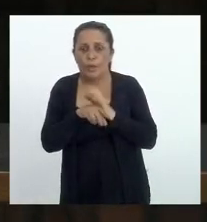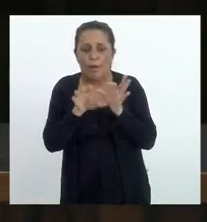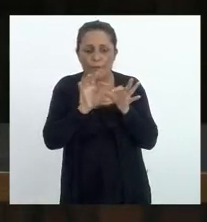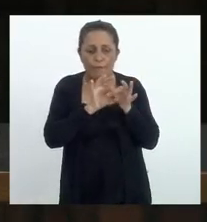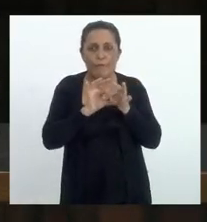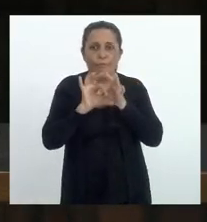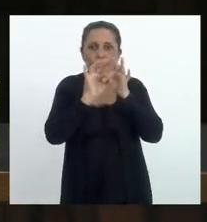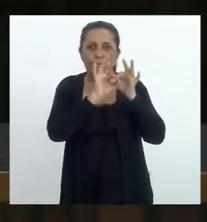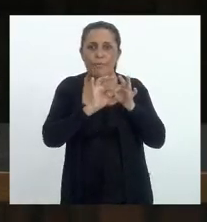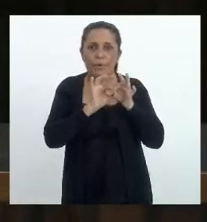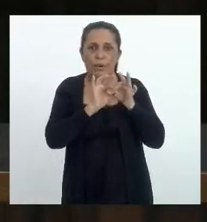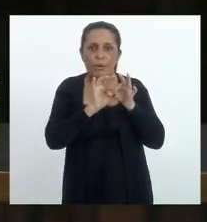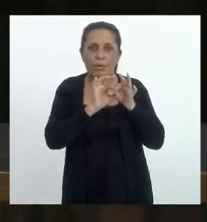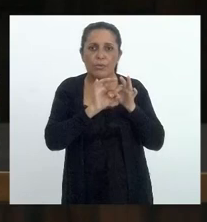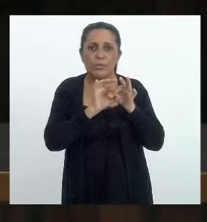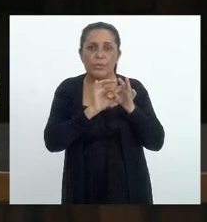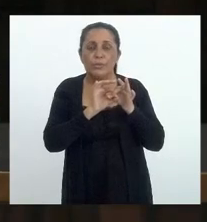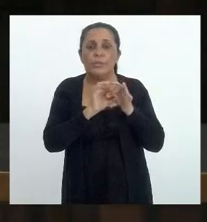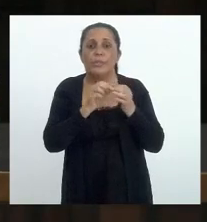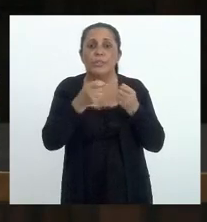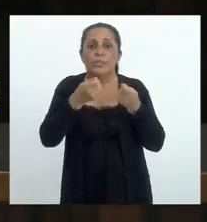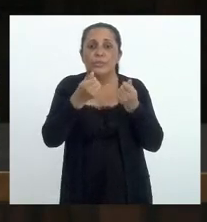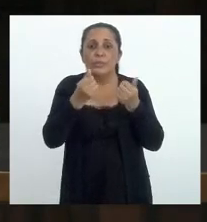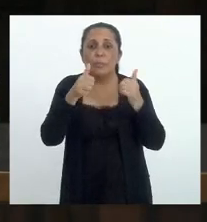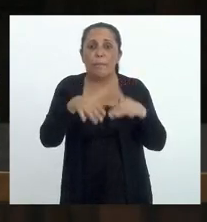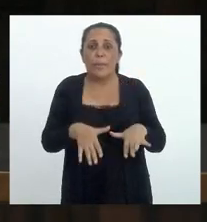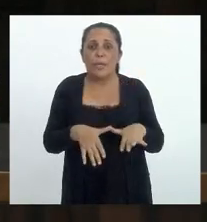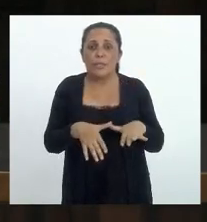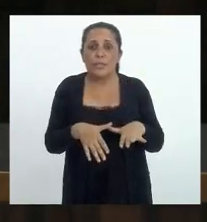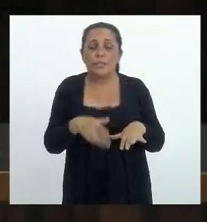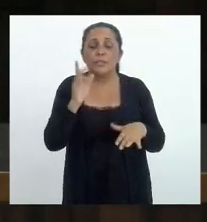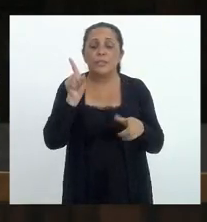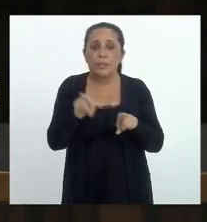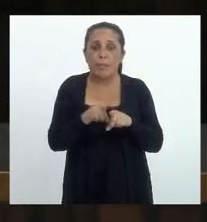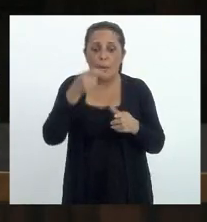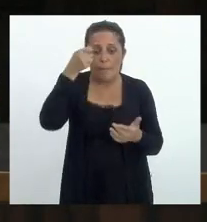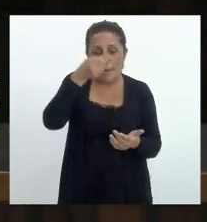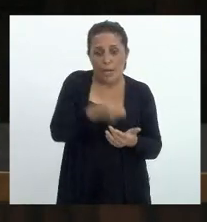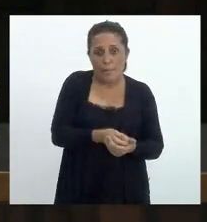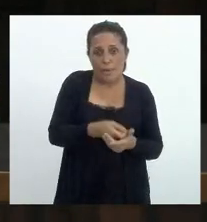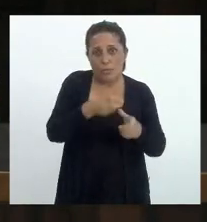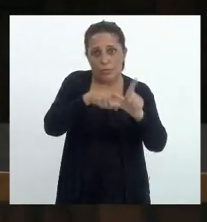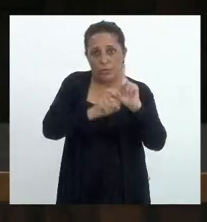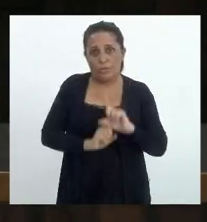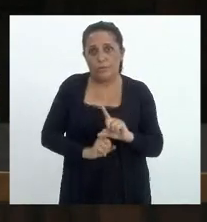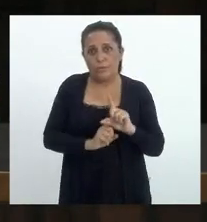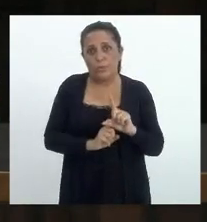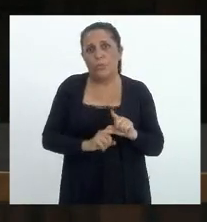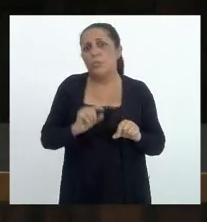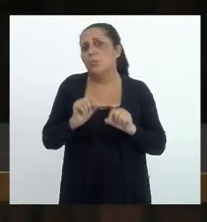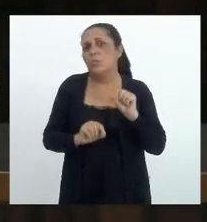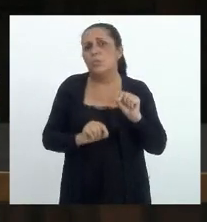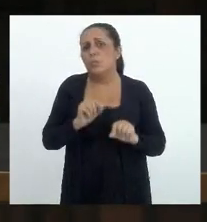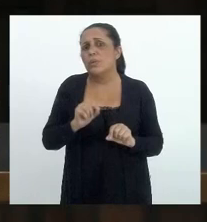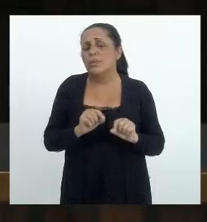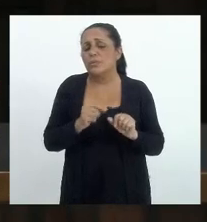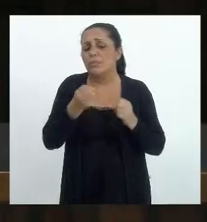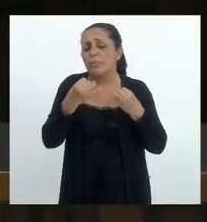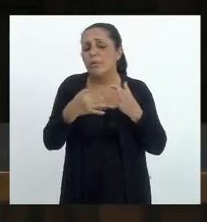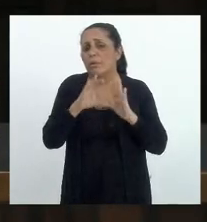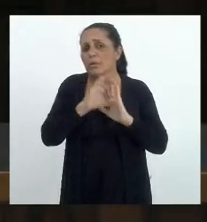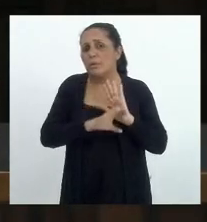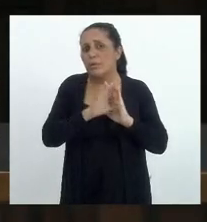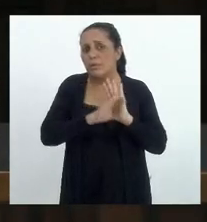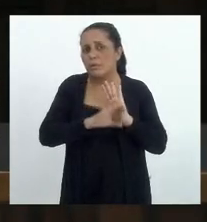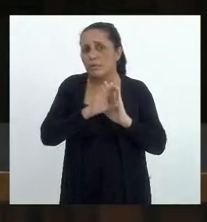da despesa primária ao pagamento da dívida, que é um conceito, né, da despesa primária. Então, questionou primeiro